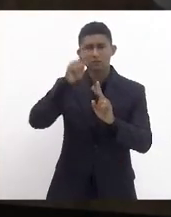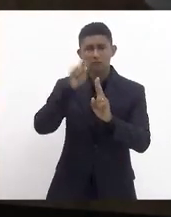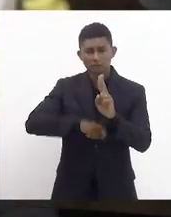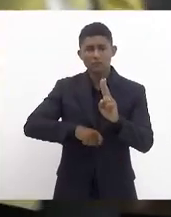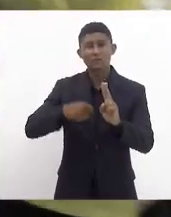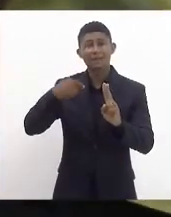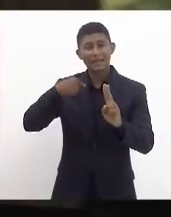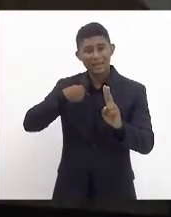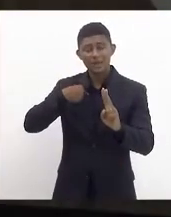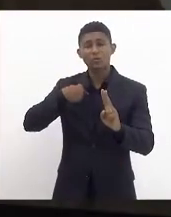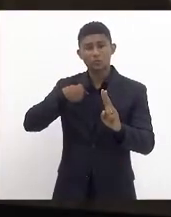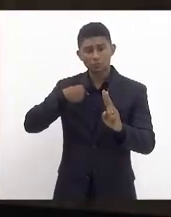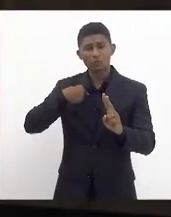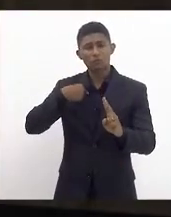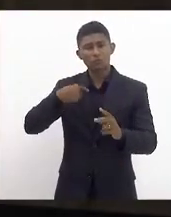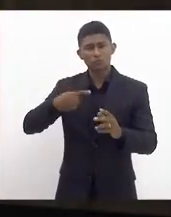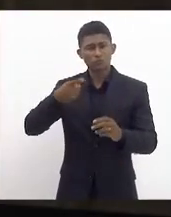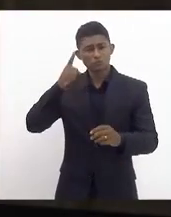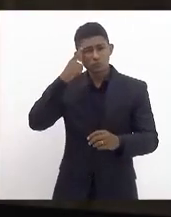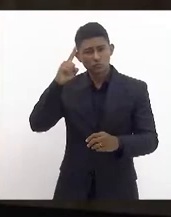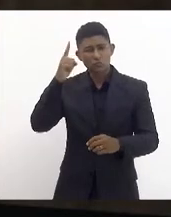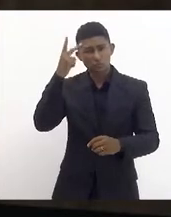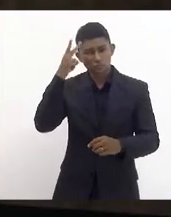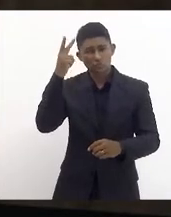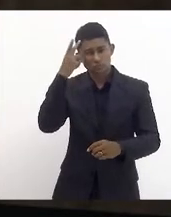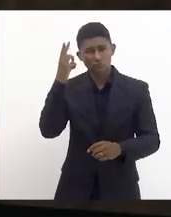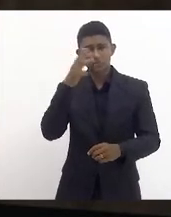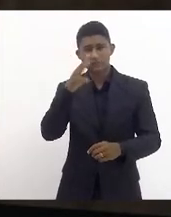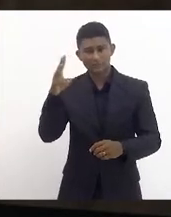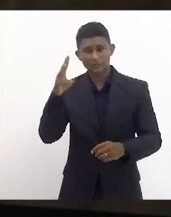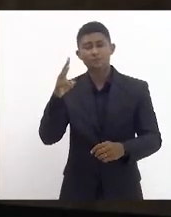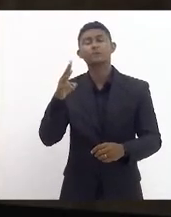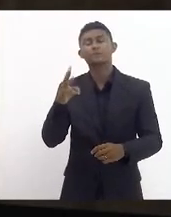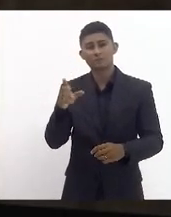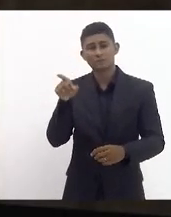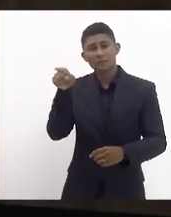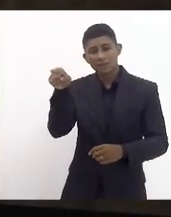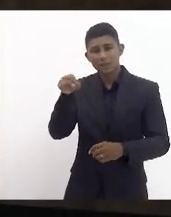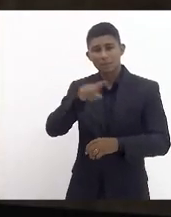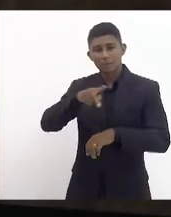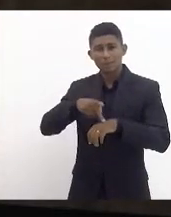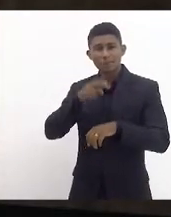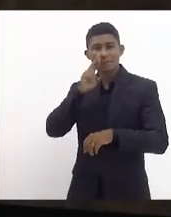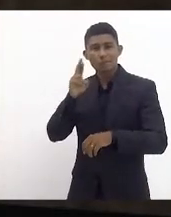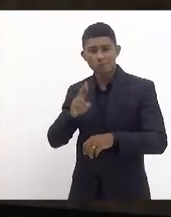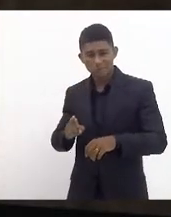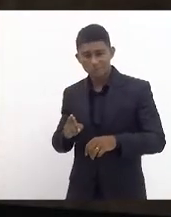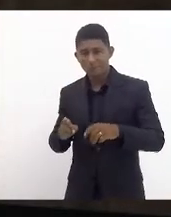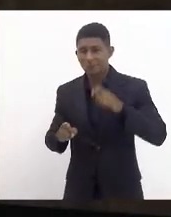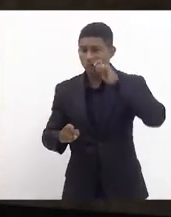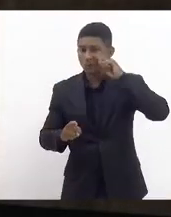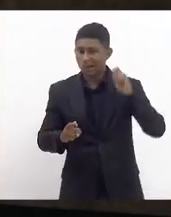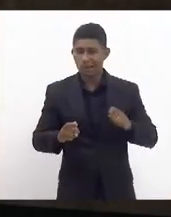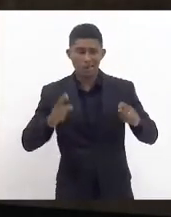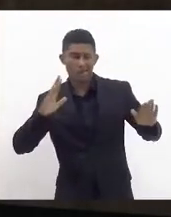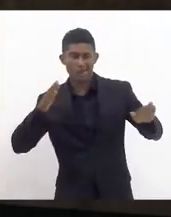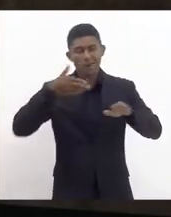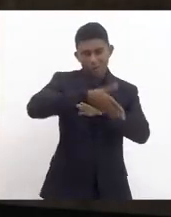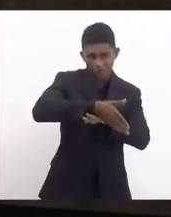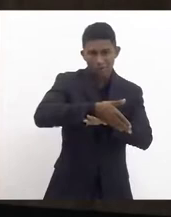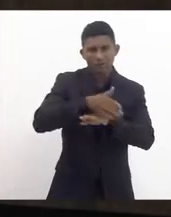eu condeno a invasão da Rússia à Ucrânia e esse grave